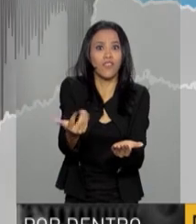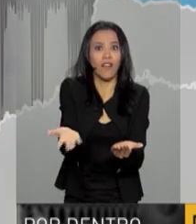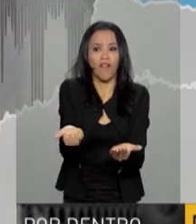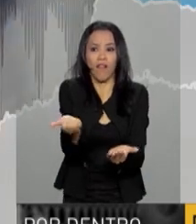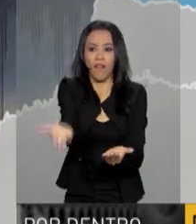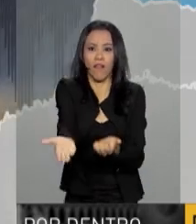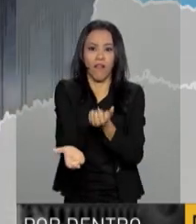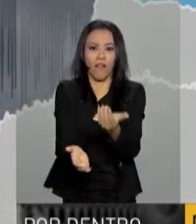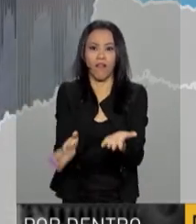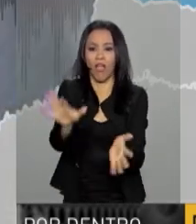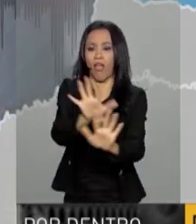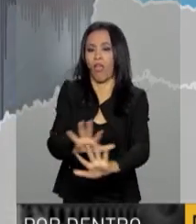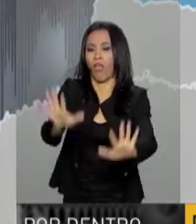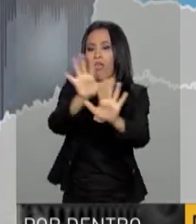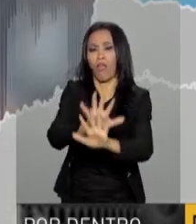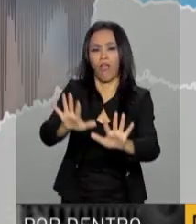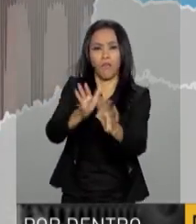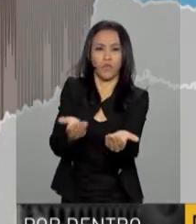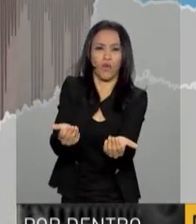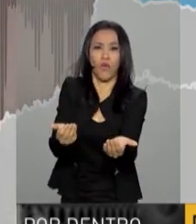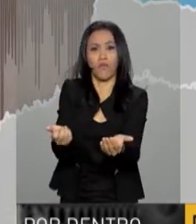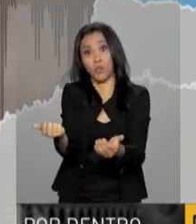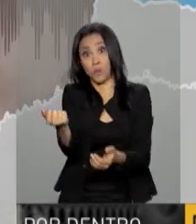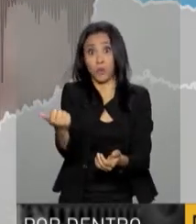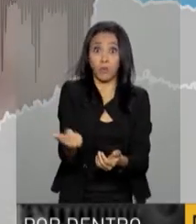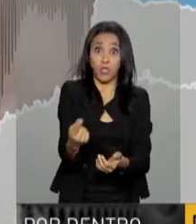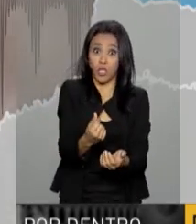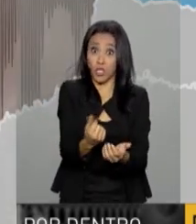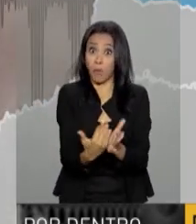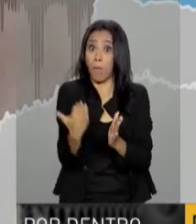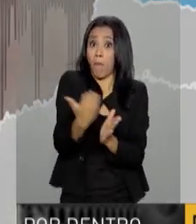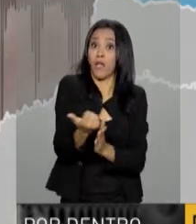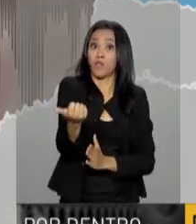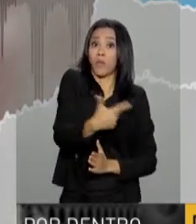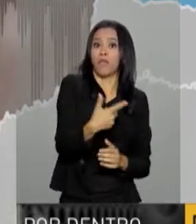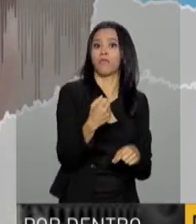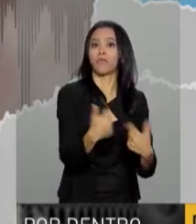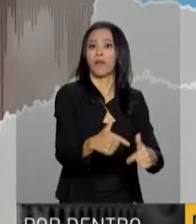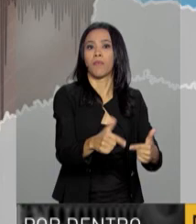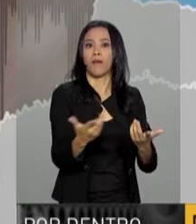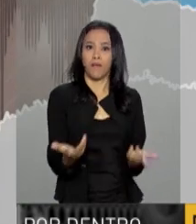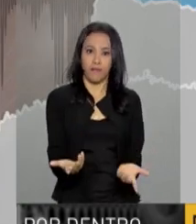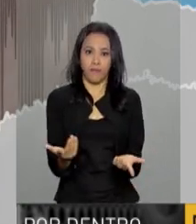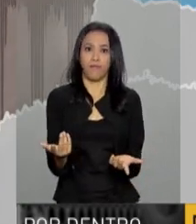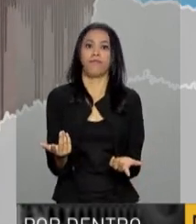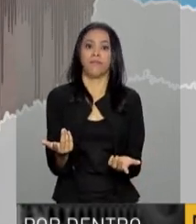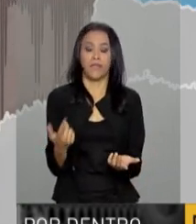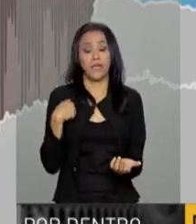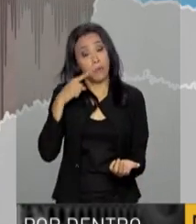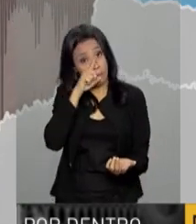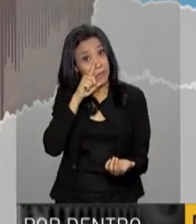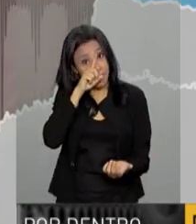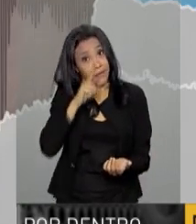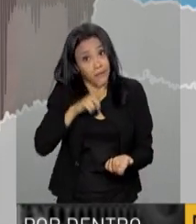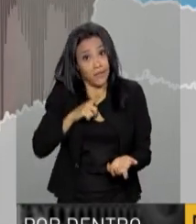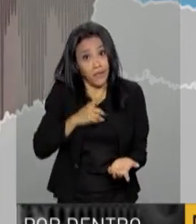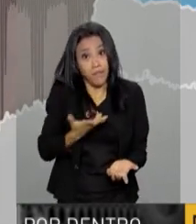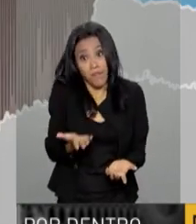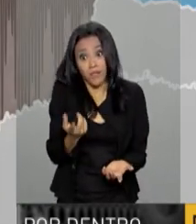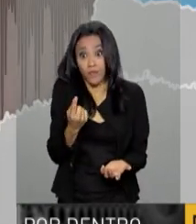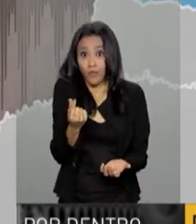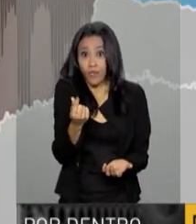terra com comparado com quem ganharia no mercado de trabalho pelo tráfico com toda a um risco que existe mais o dinheiro